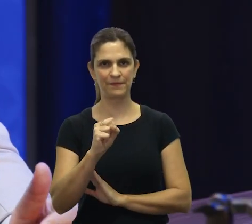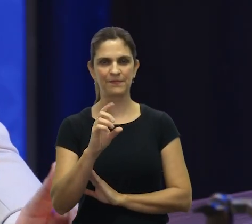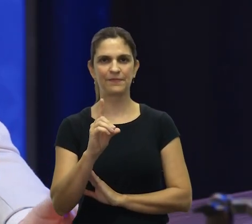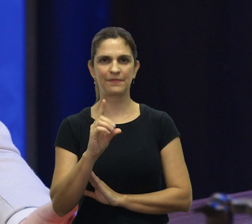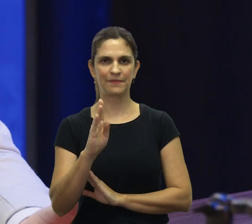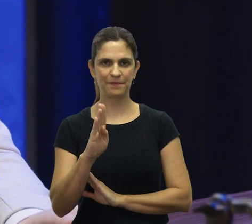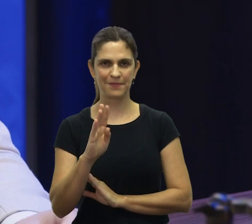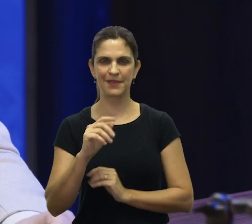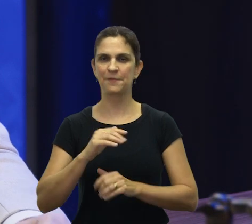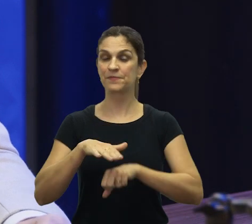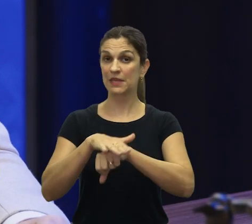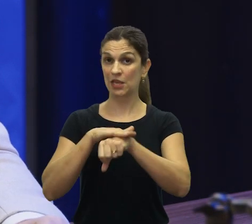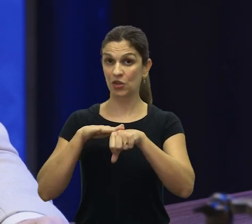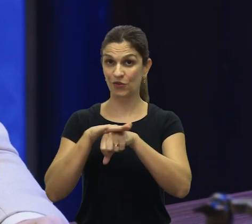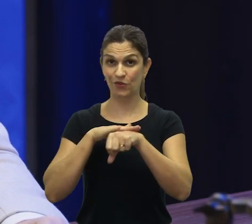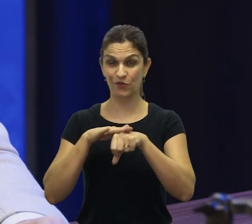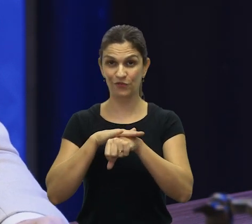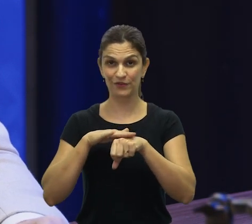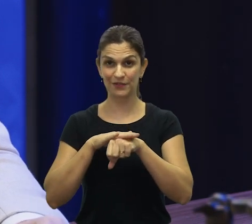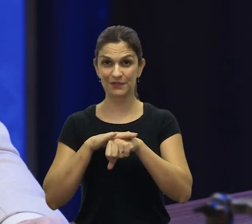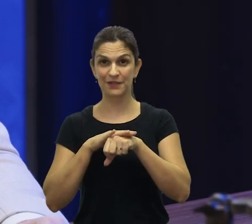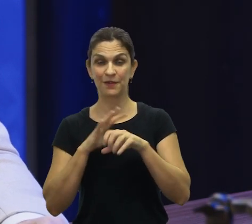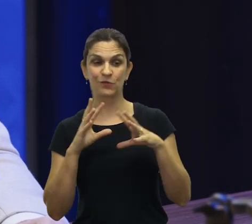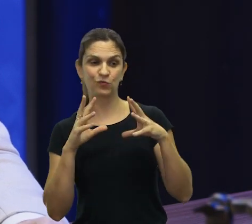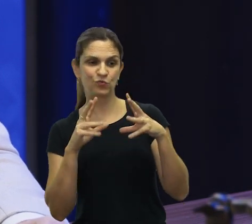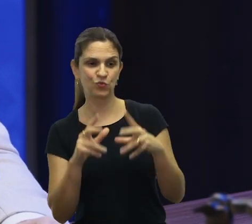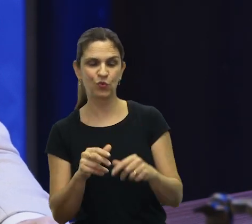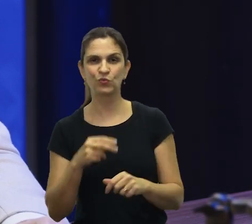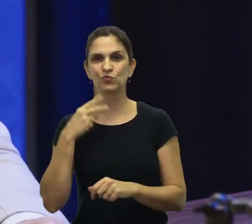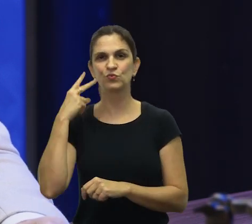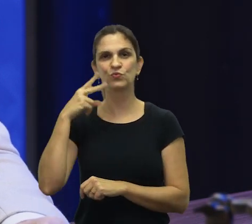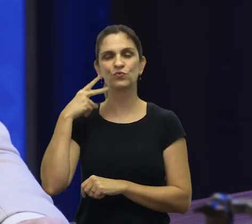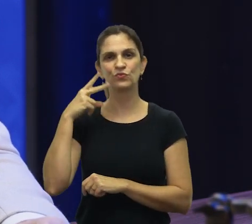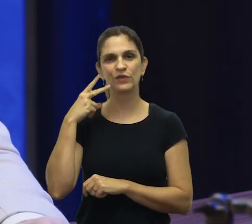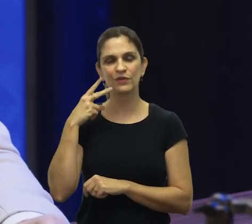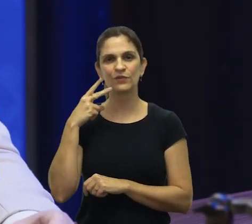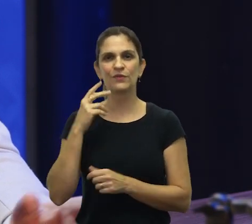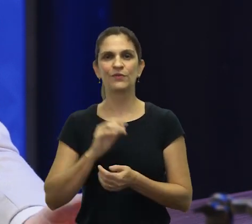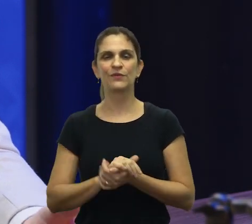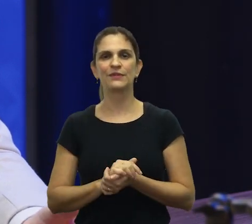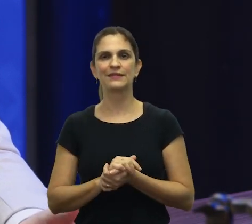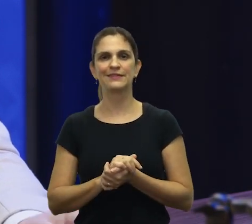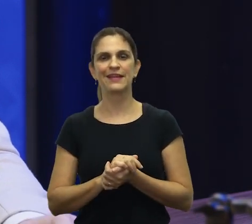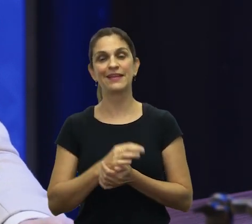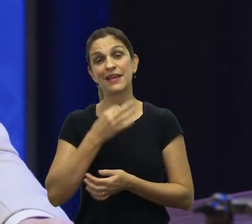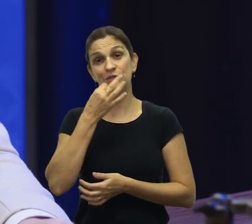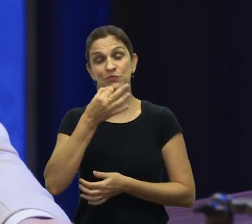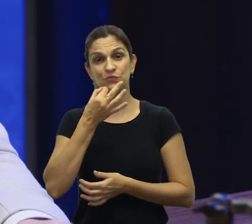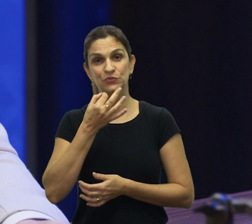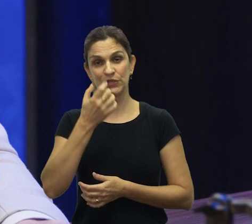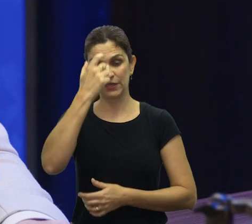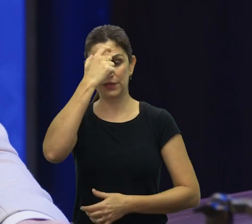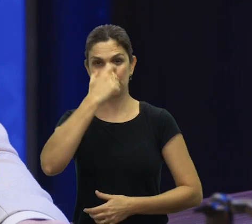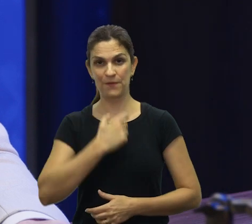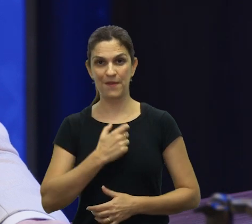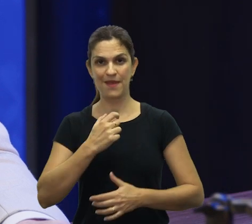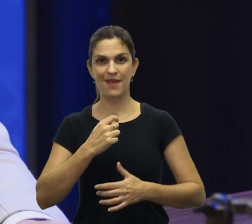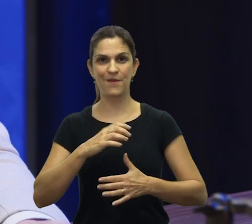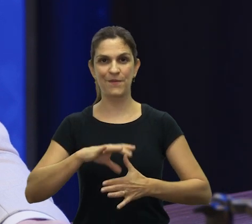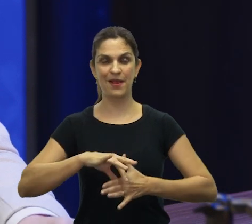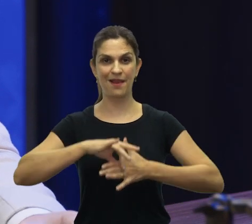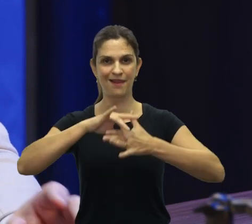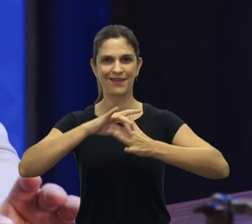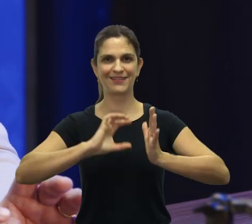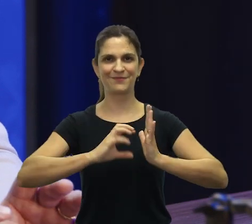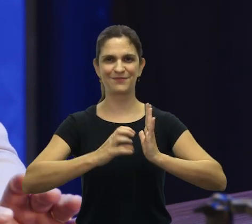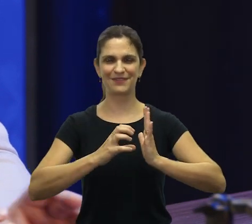gente conversamos com todos os outros vereadores e que me indicaram como líder do partido. Mas